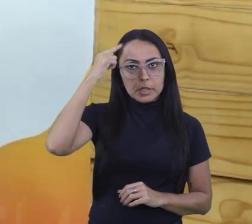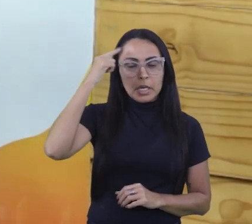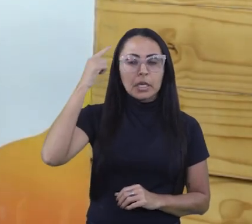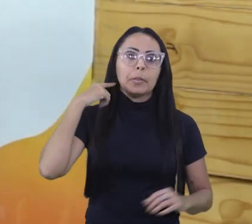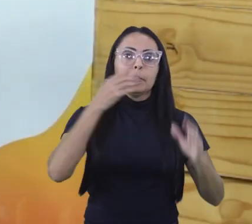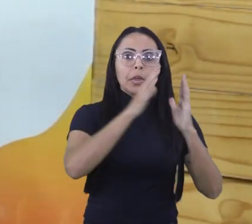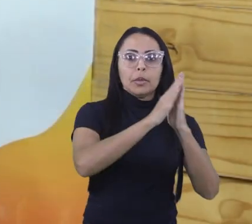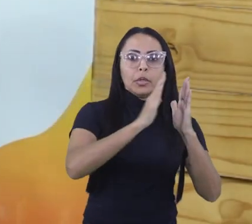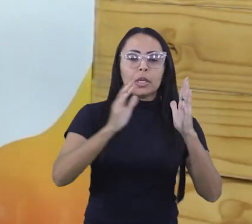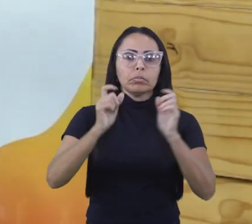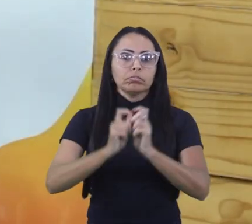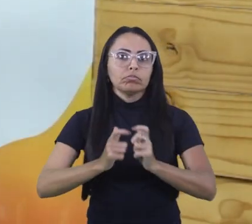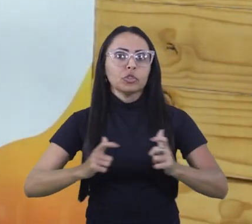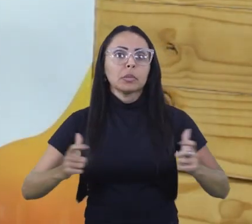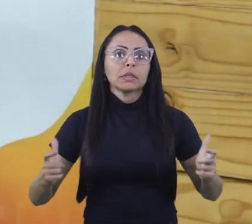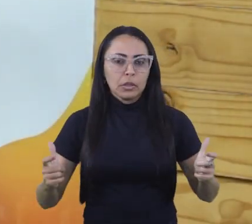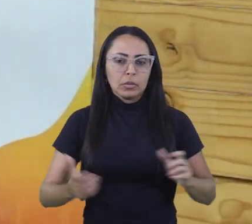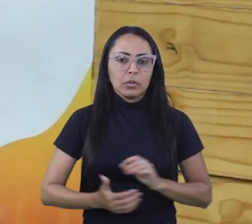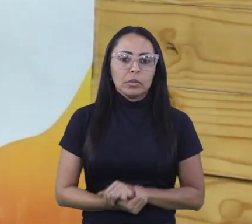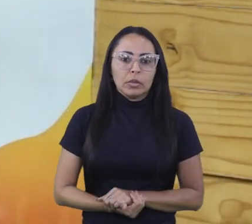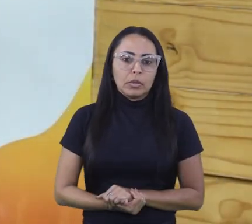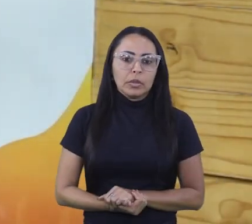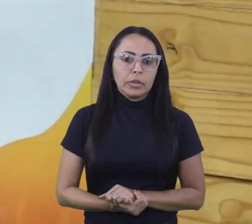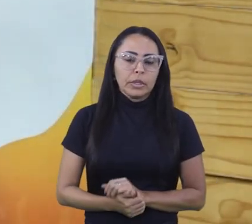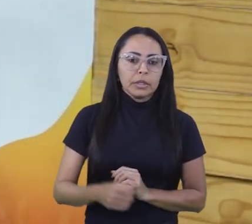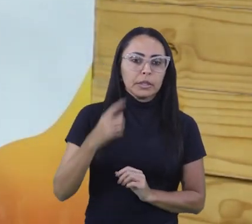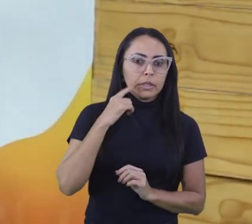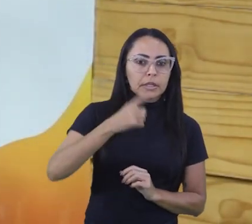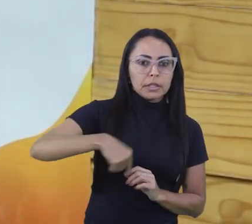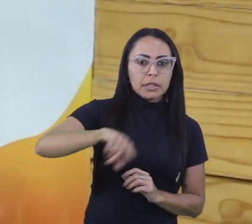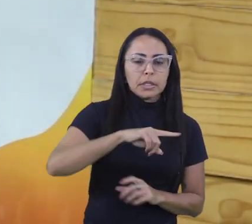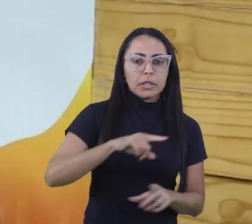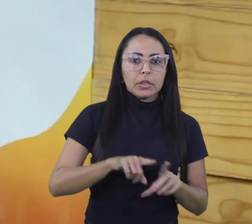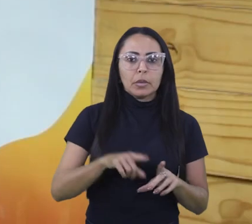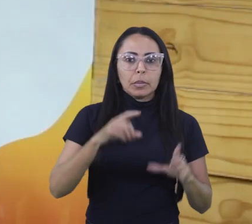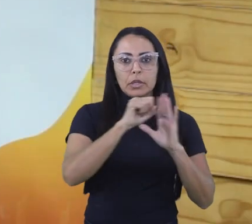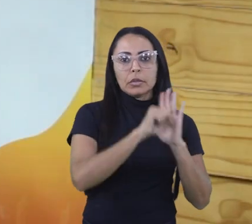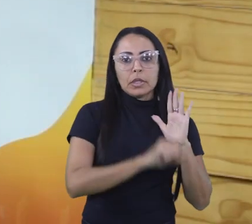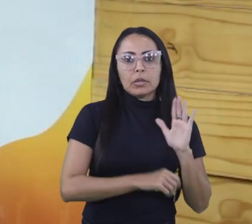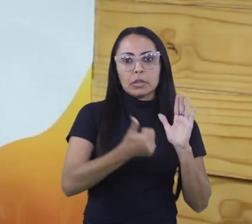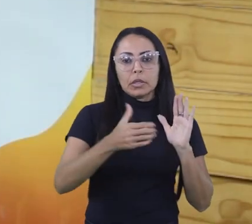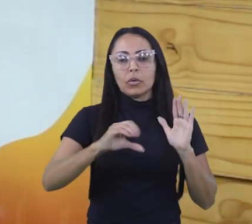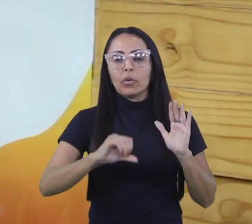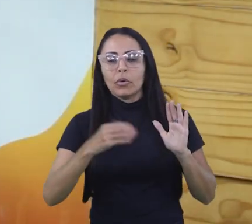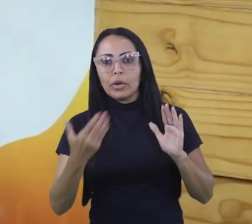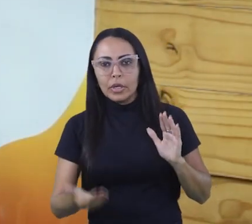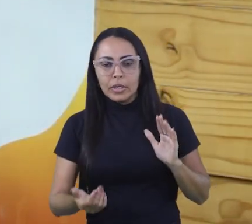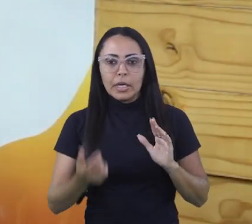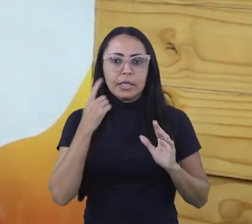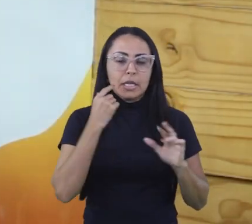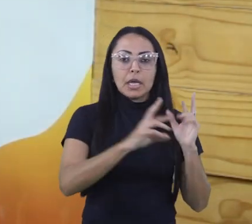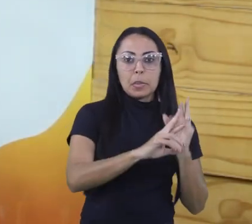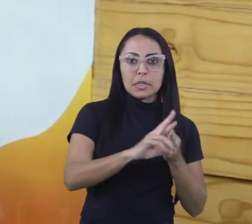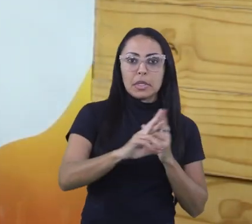um organismo em expansão, então ela está sempre crescendo. E, nesse sentido, no século XIX, né, a